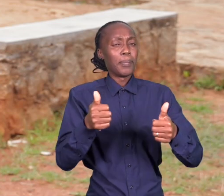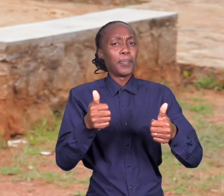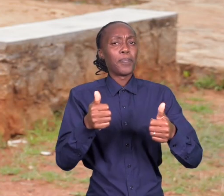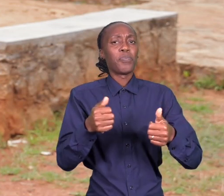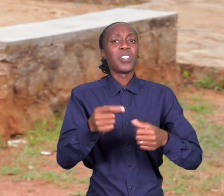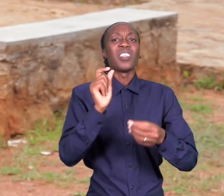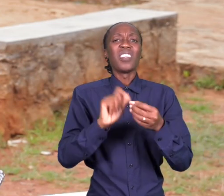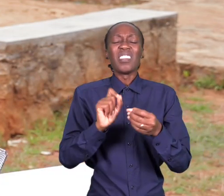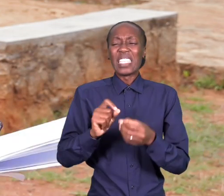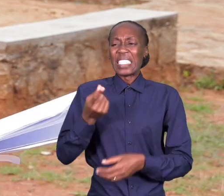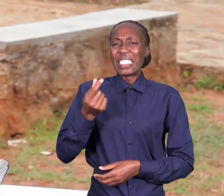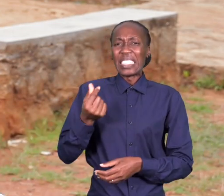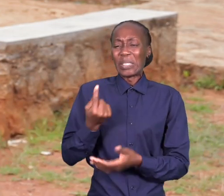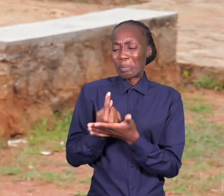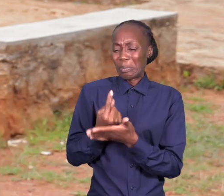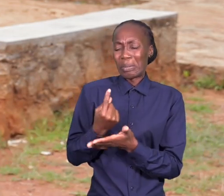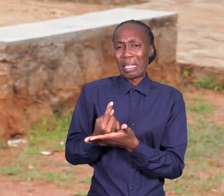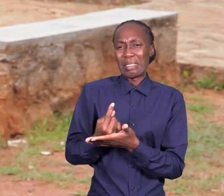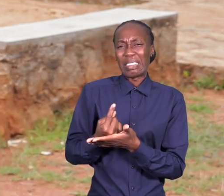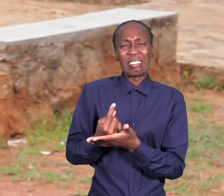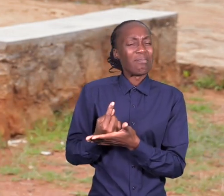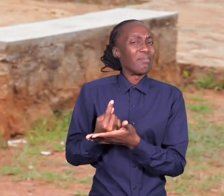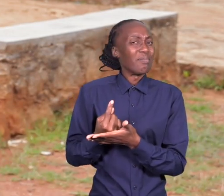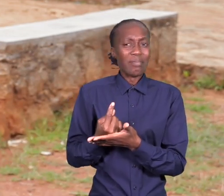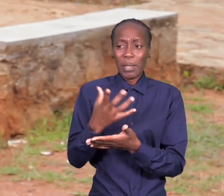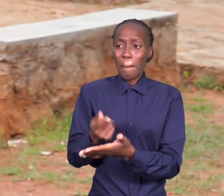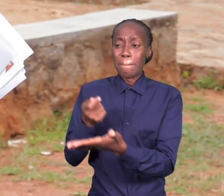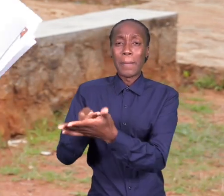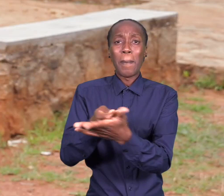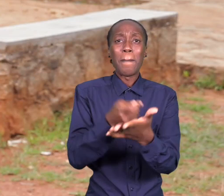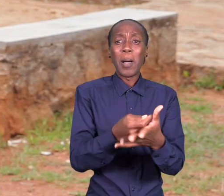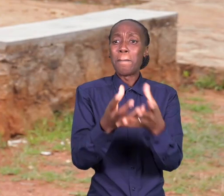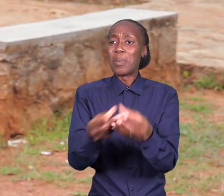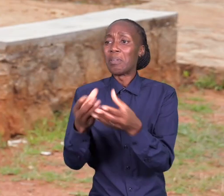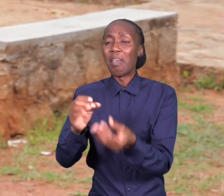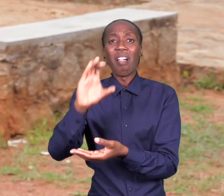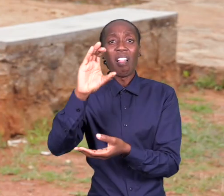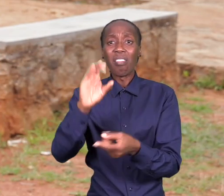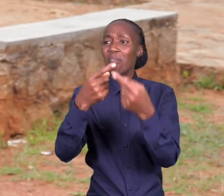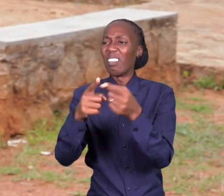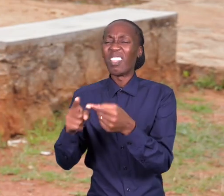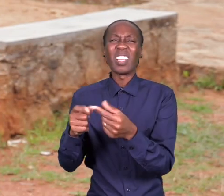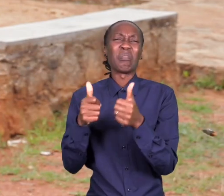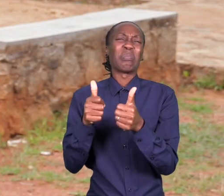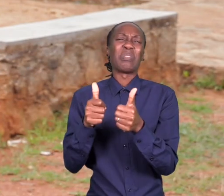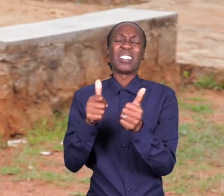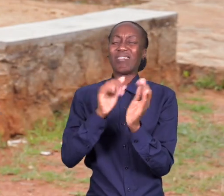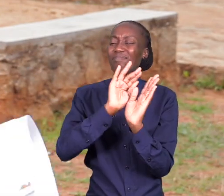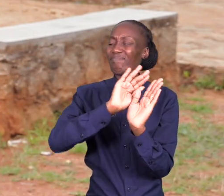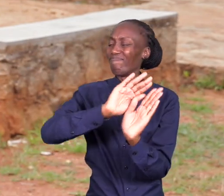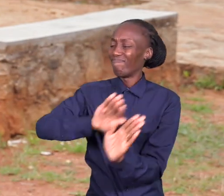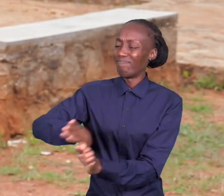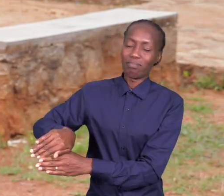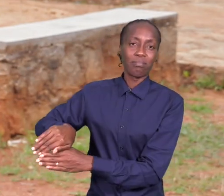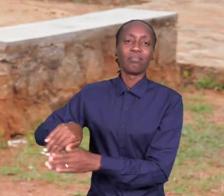que tenhamos valores monetários para poder comprar produtos industrializados. Os industrializados não são recomendados